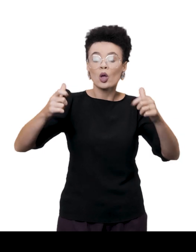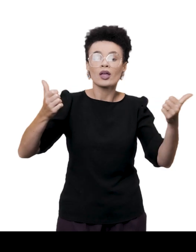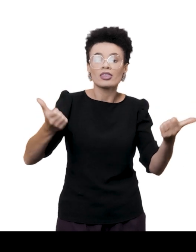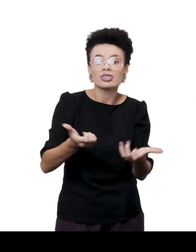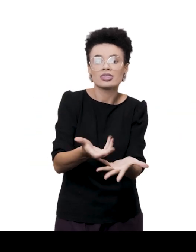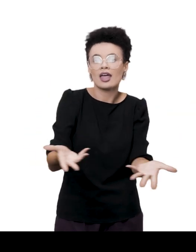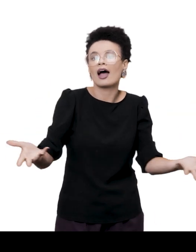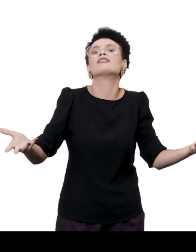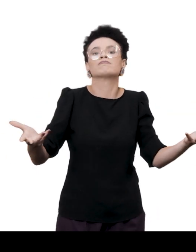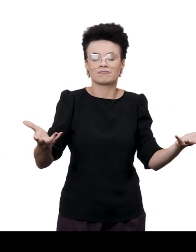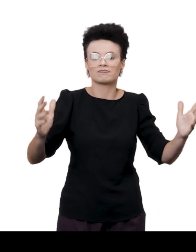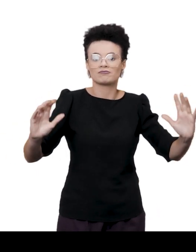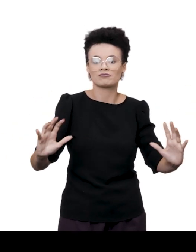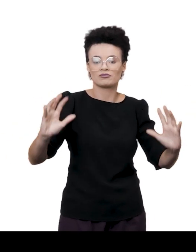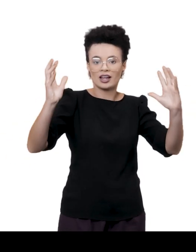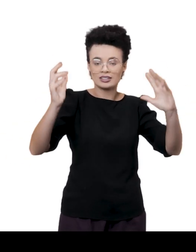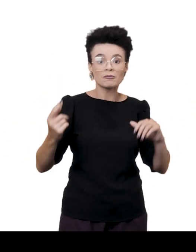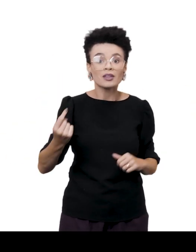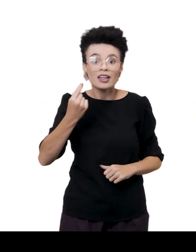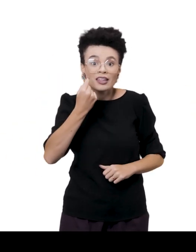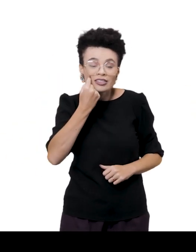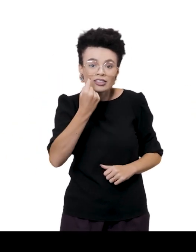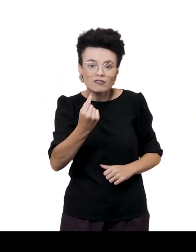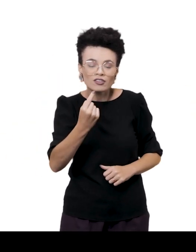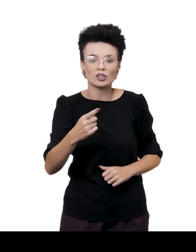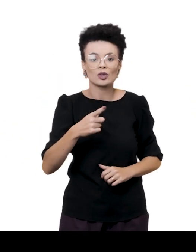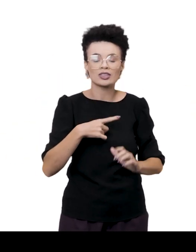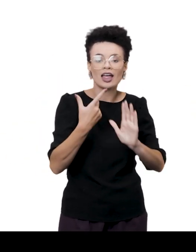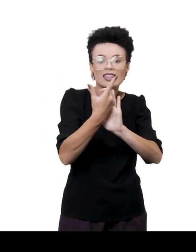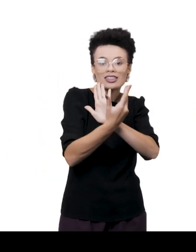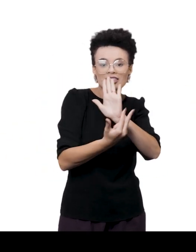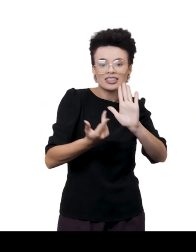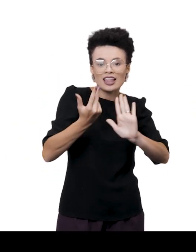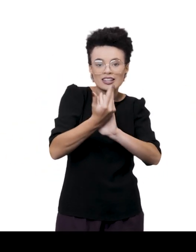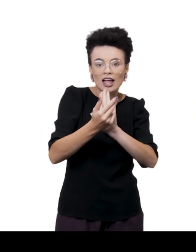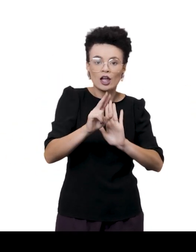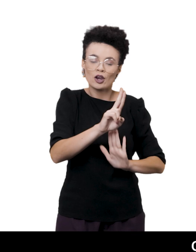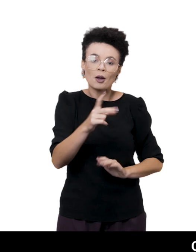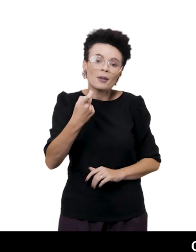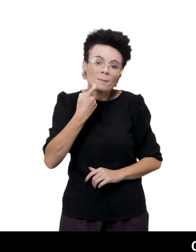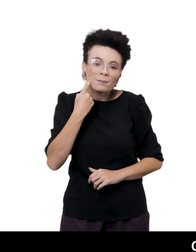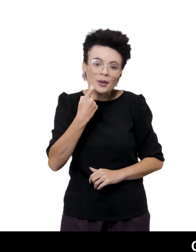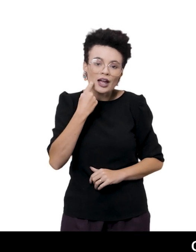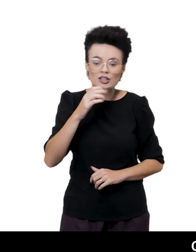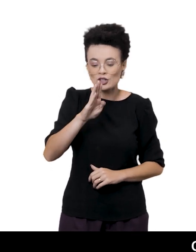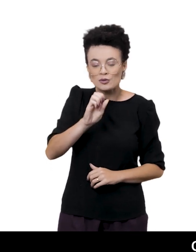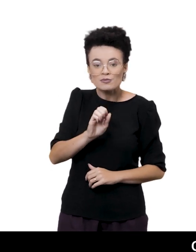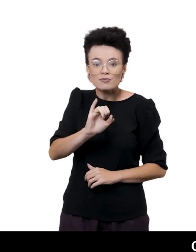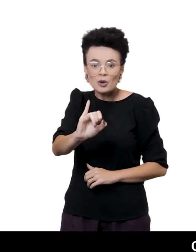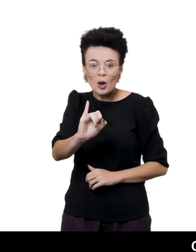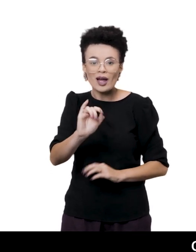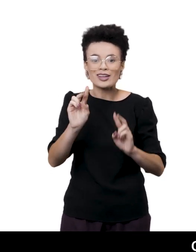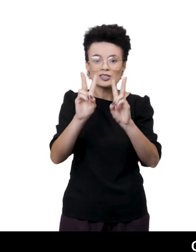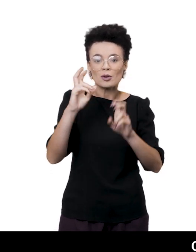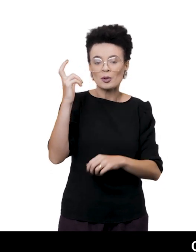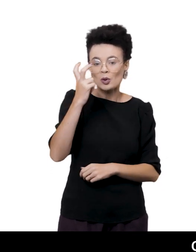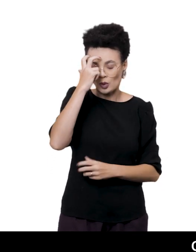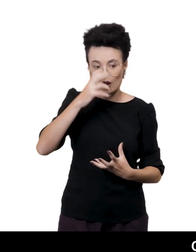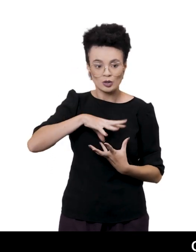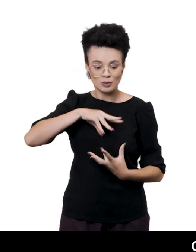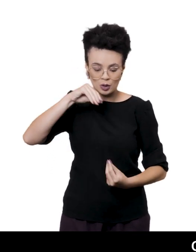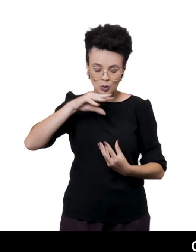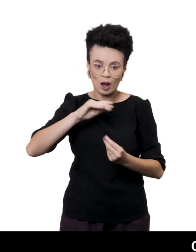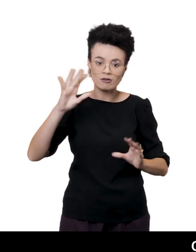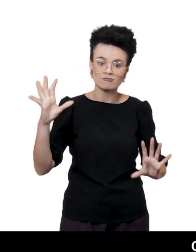e cerimônias. A figura do peixe-boi, animal icônico do arquipélago, com o qual esse povo mantinha uma forte